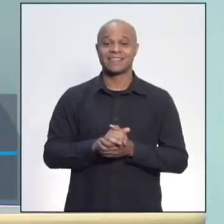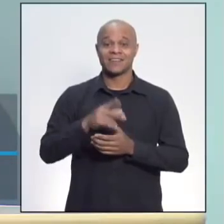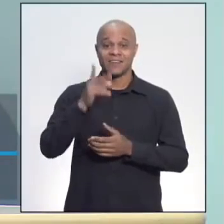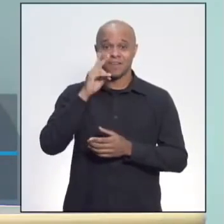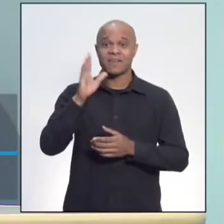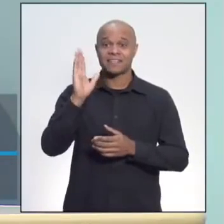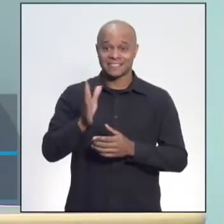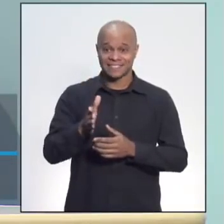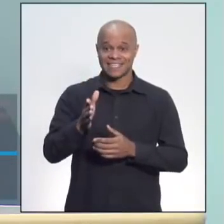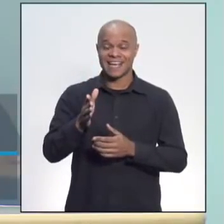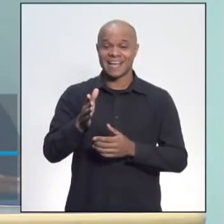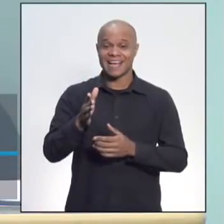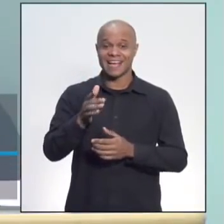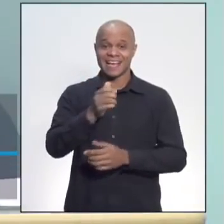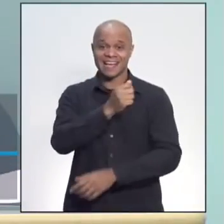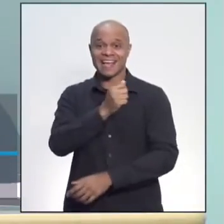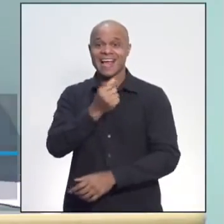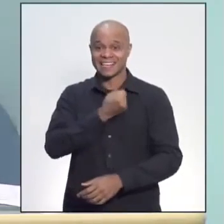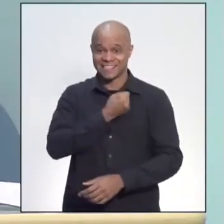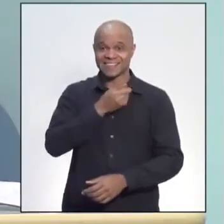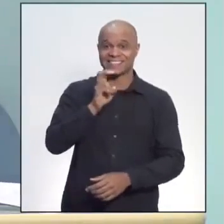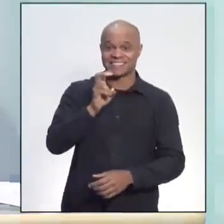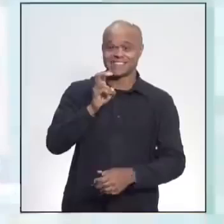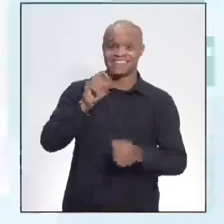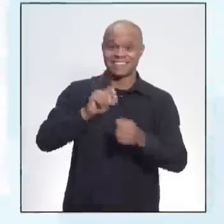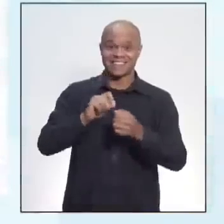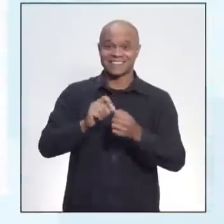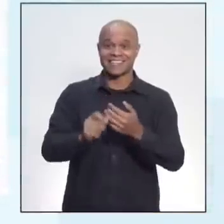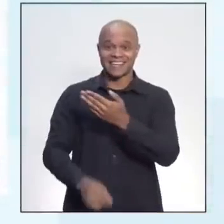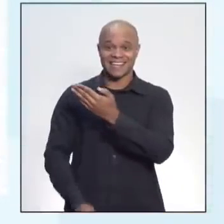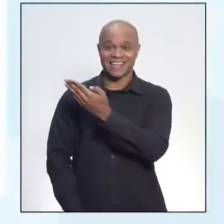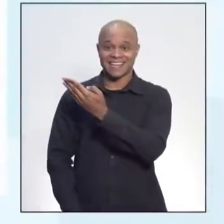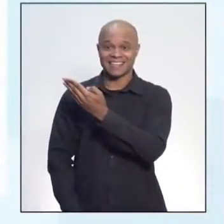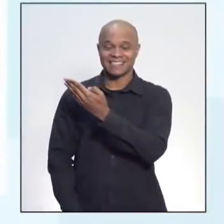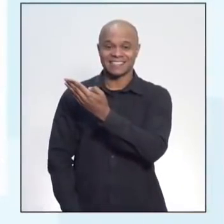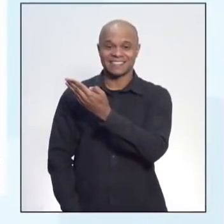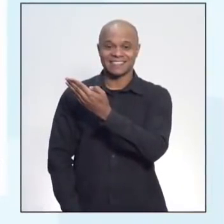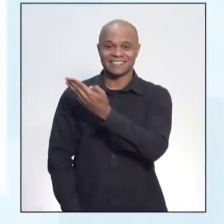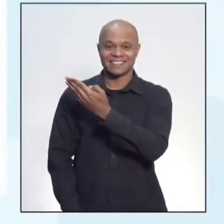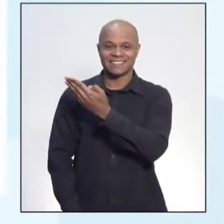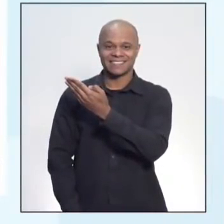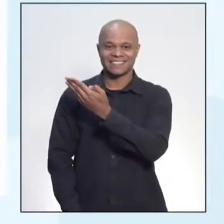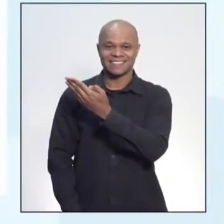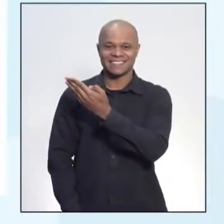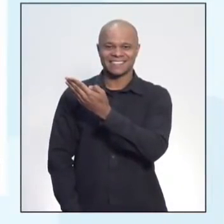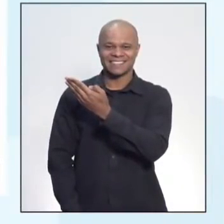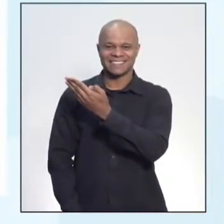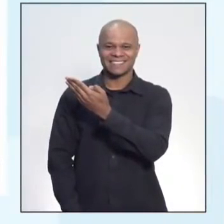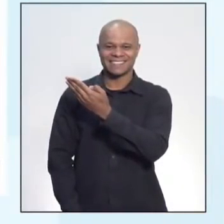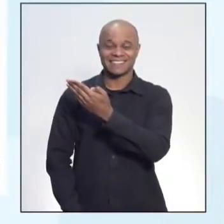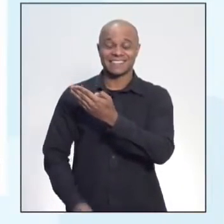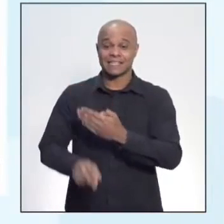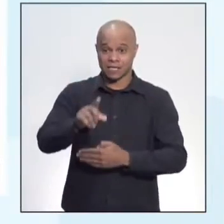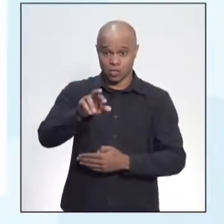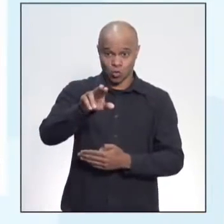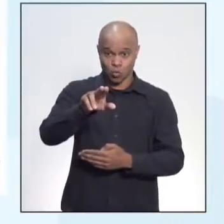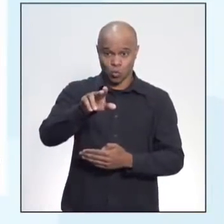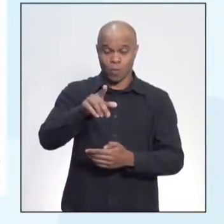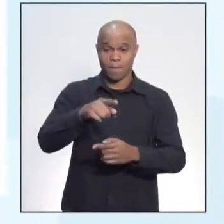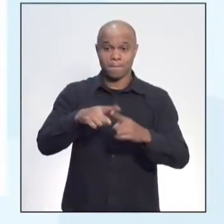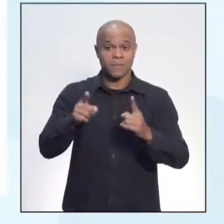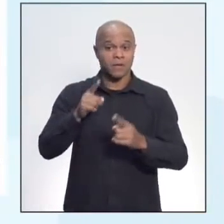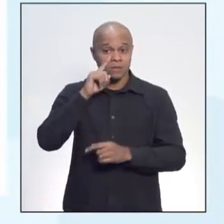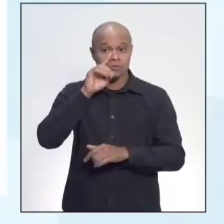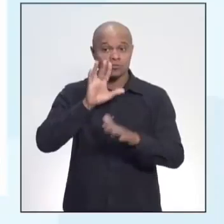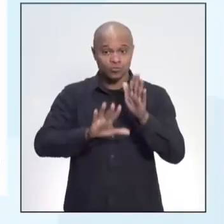número 5. Então, por favor, atividade número 5. Olha, é a mesma coisa, só tome o cuidado que o primeiro